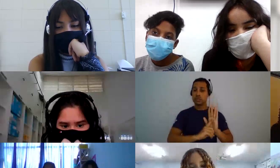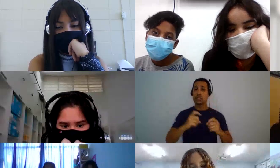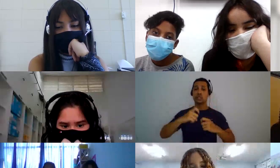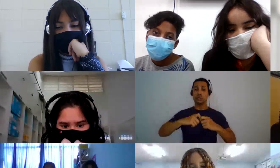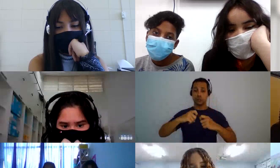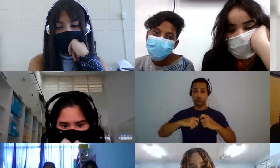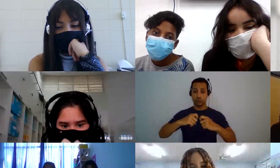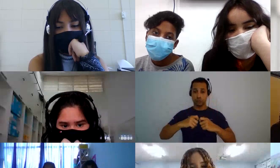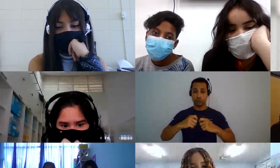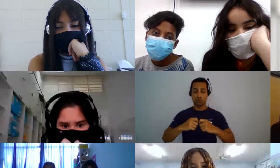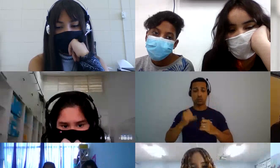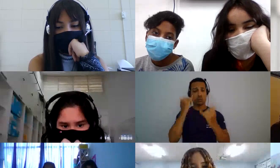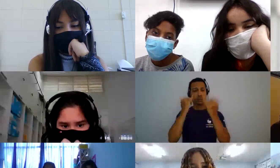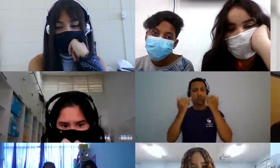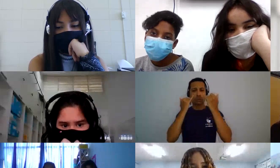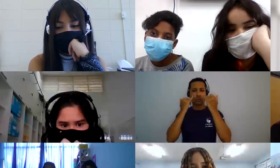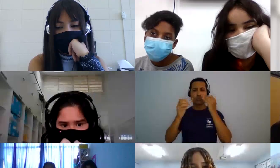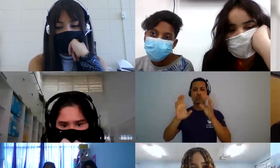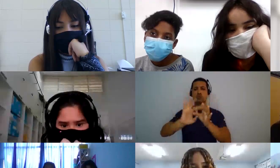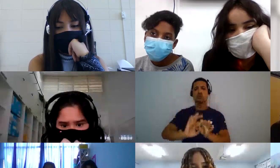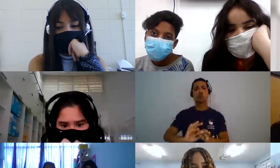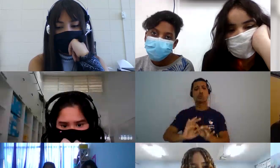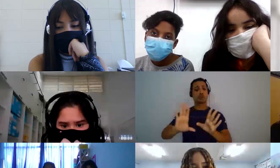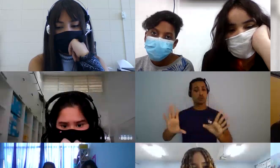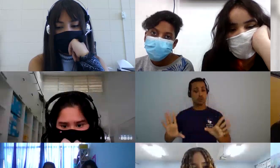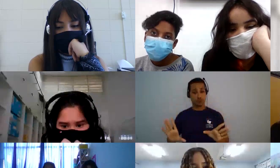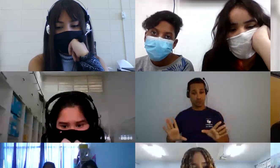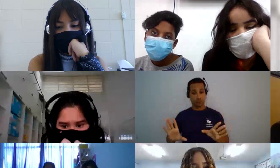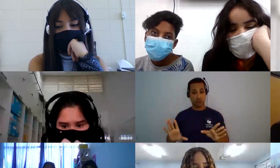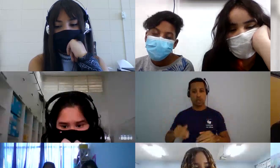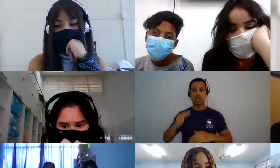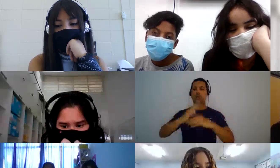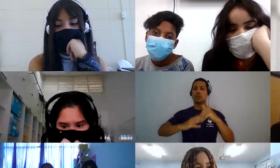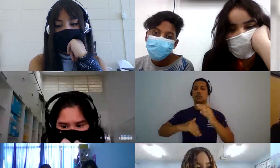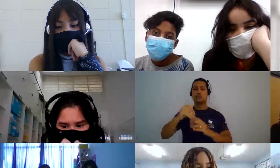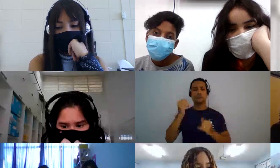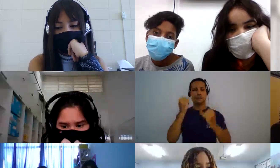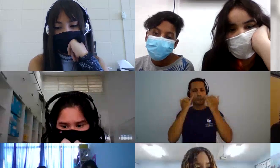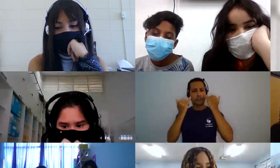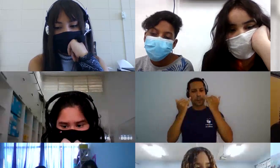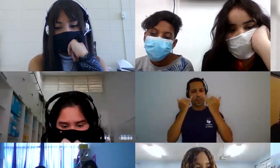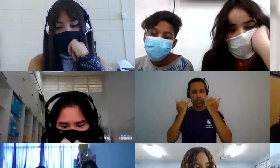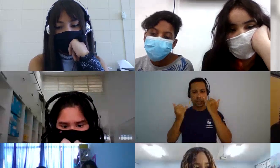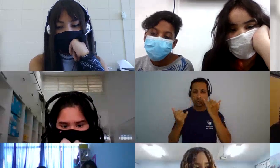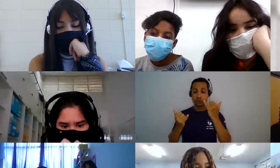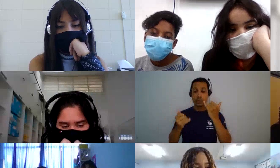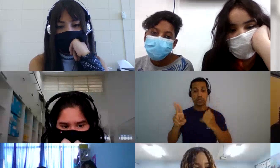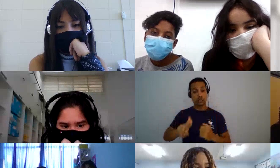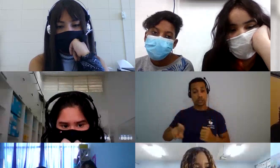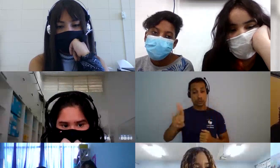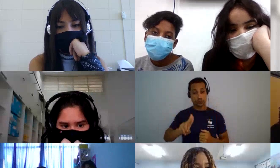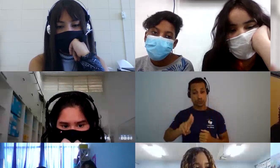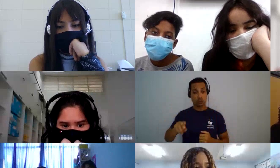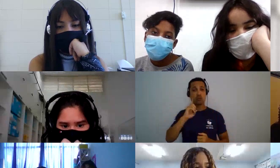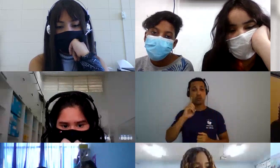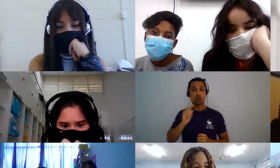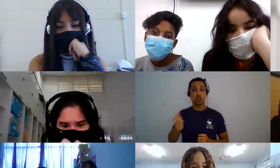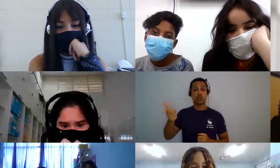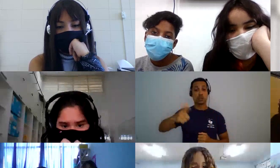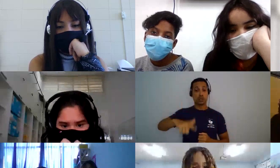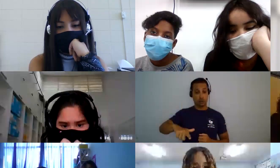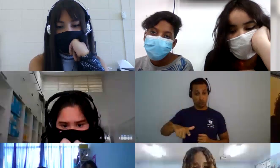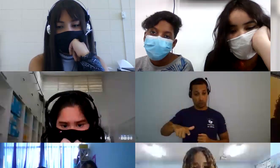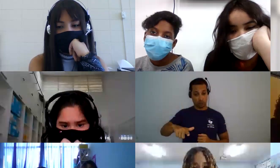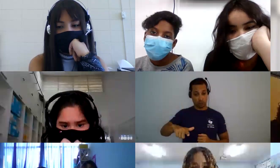É oferecer a informação para eles e uma informação prática, uma informação que eles utilizem no dia a dia. De novo, eu